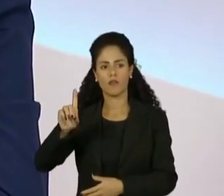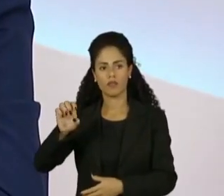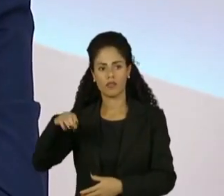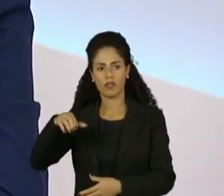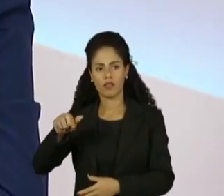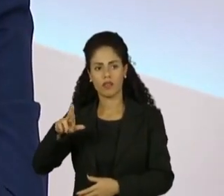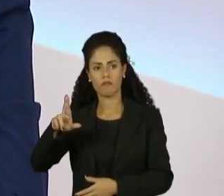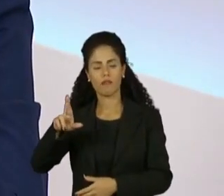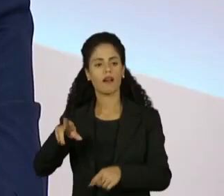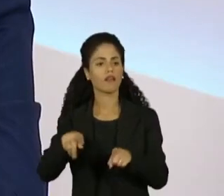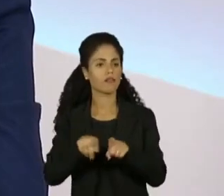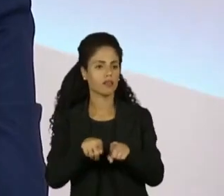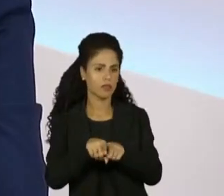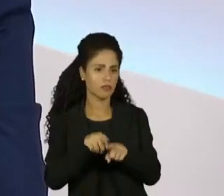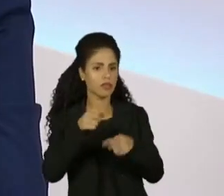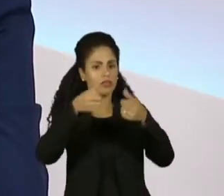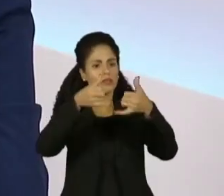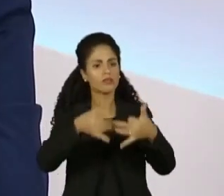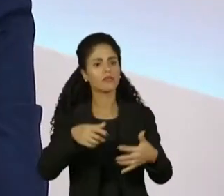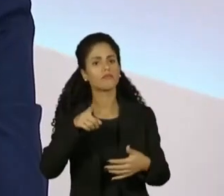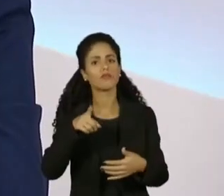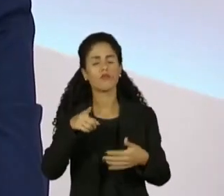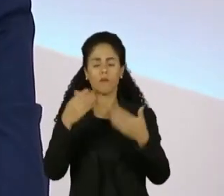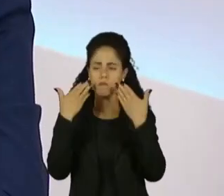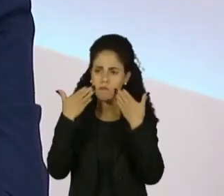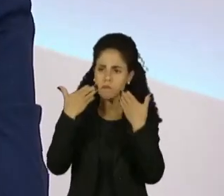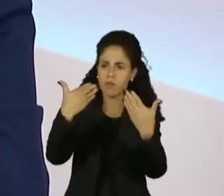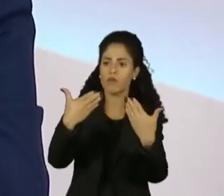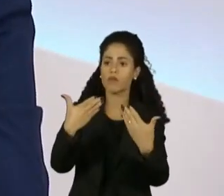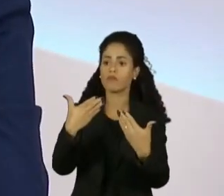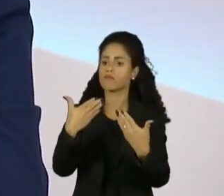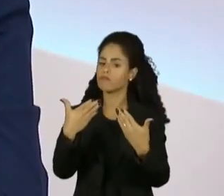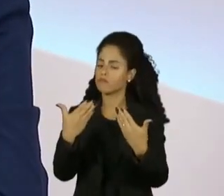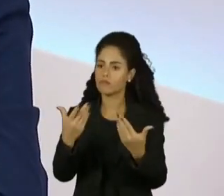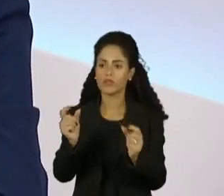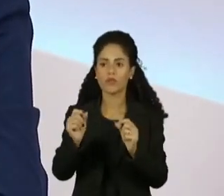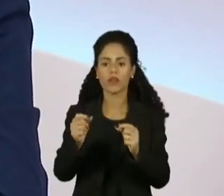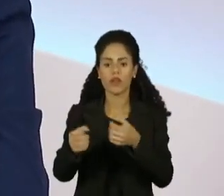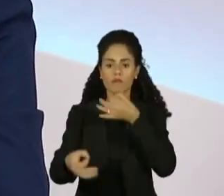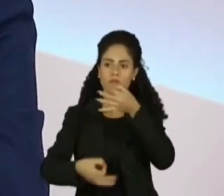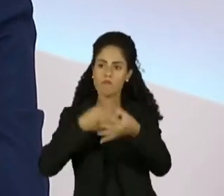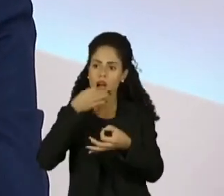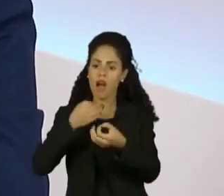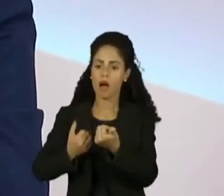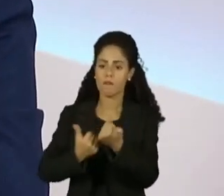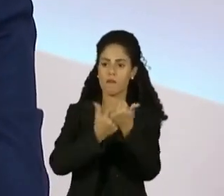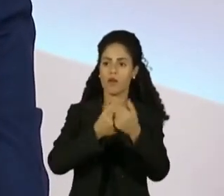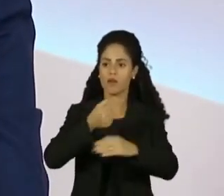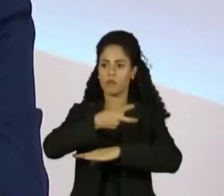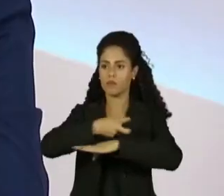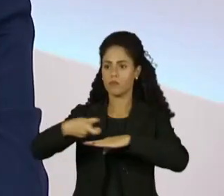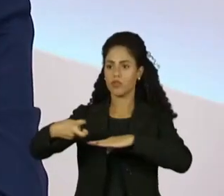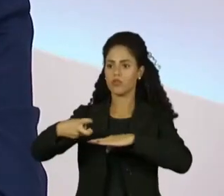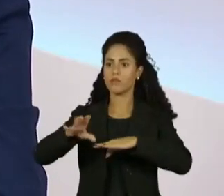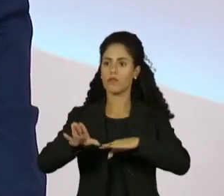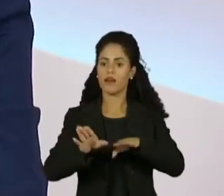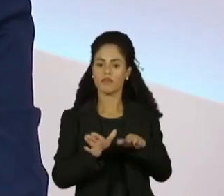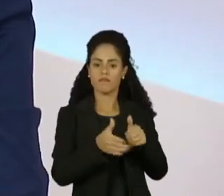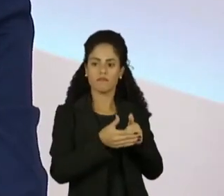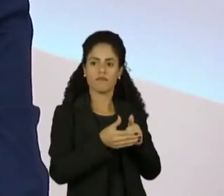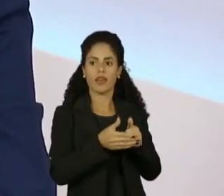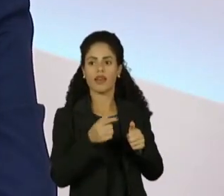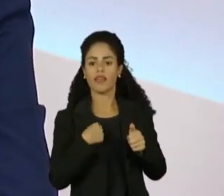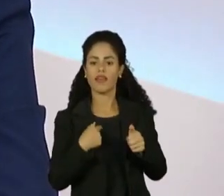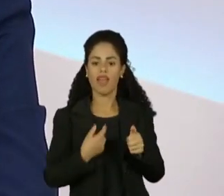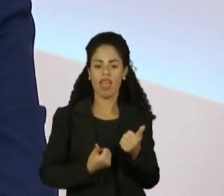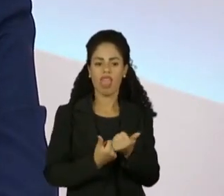o presidente Rodrigo Pacheco disse que o Valdemar publicamente externa posições a favor de impeachment, mas que nos bastidores, nas palavras dele, passa